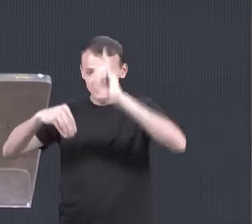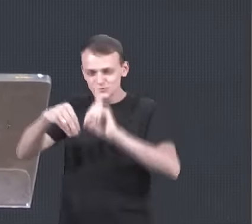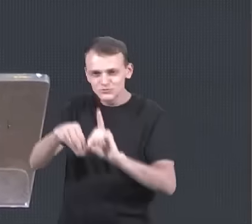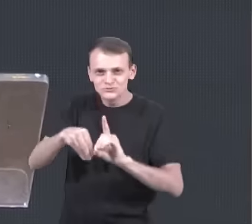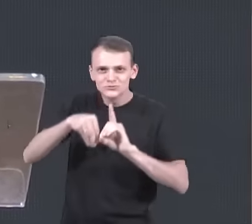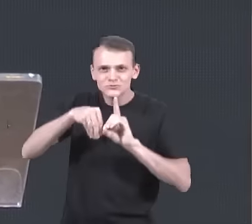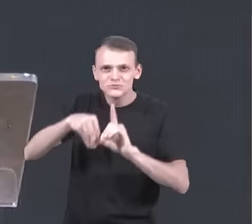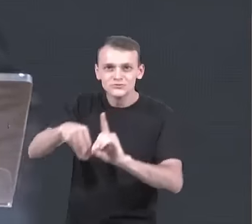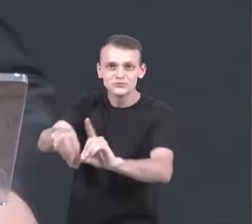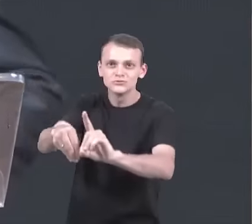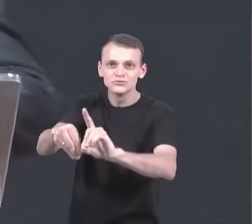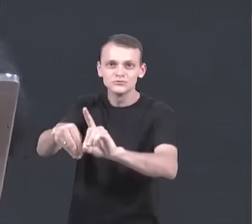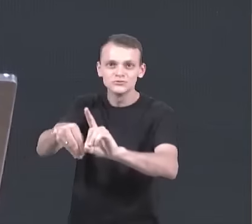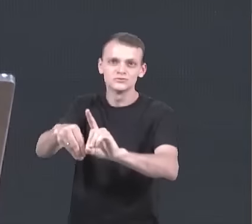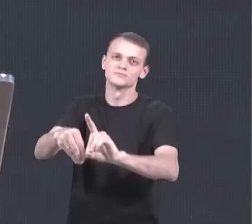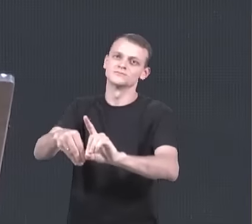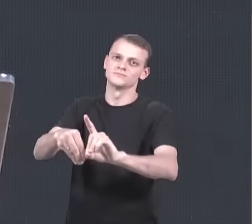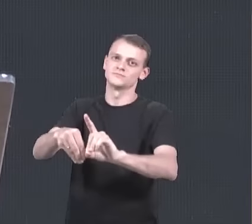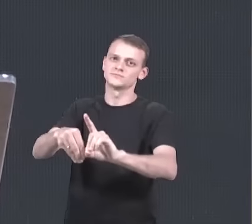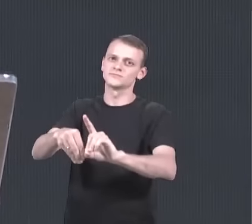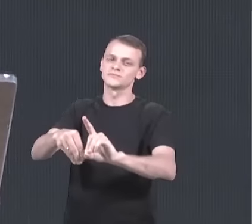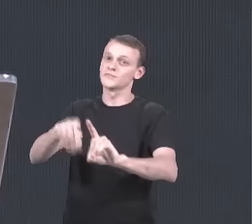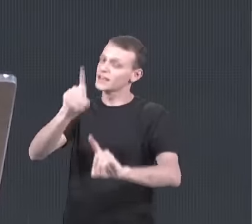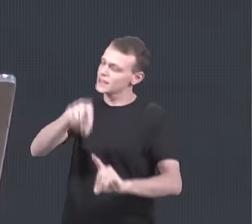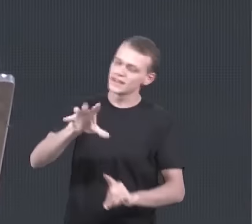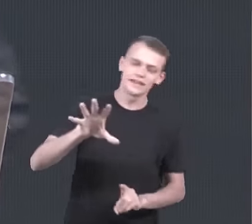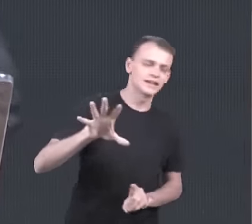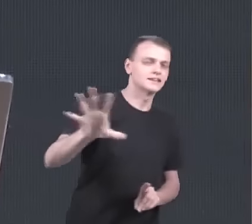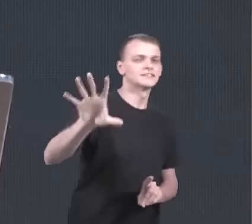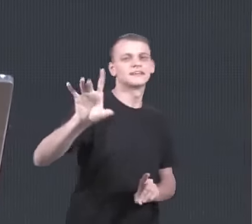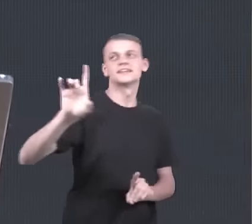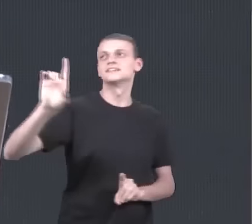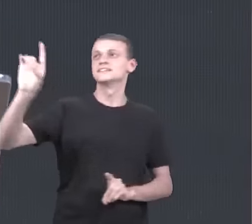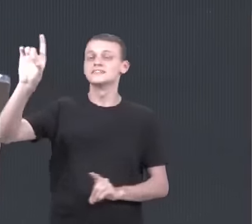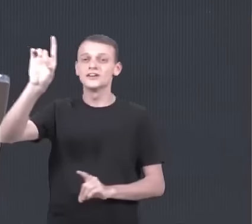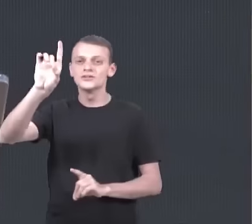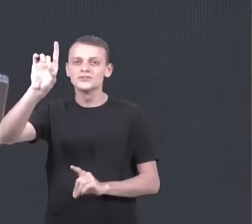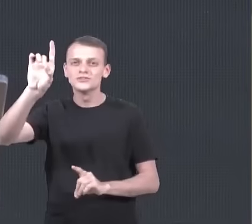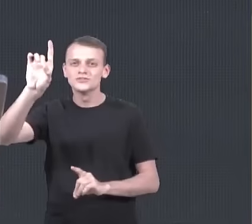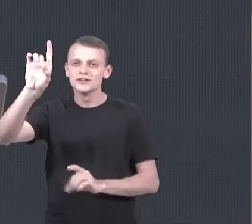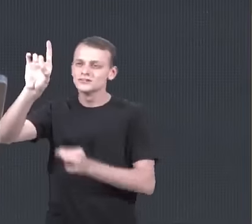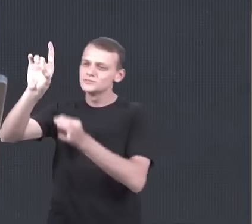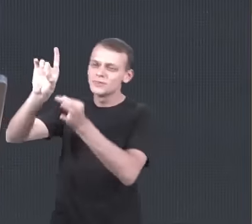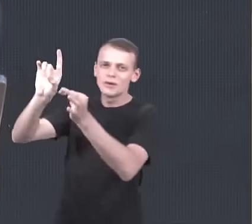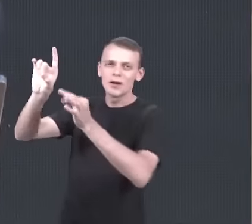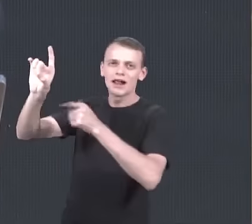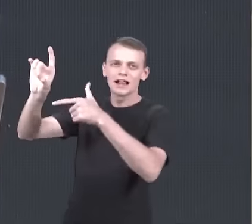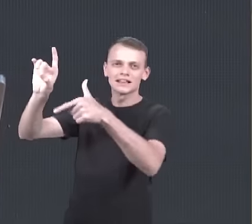É incrível isso. É nas suas contradições que está a sua maior força.